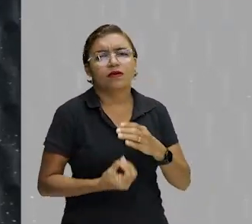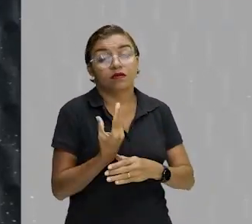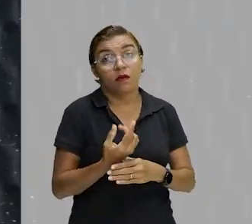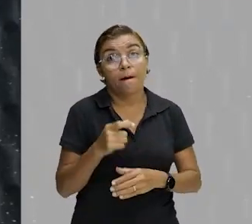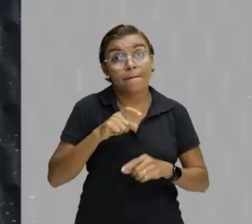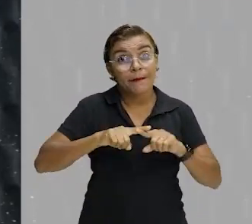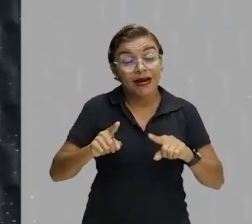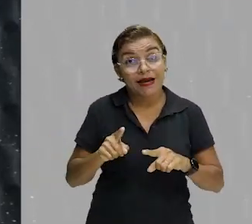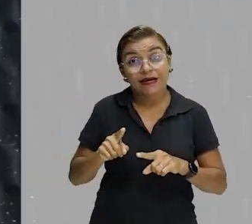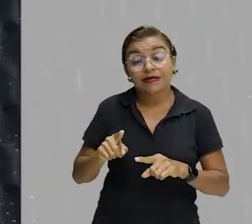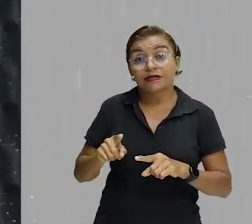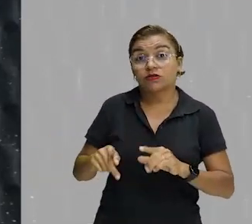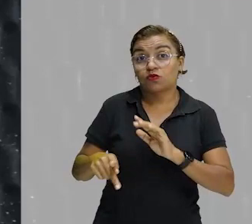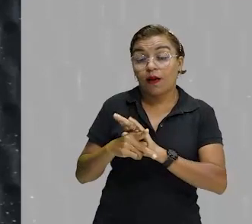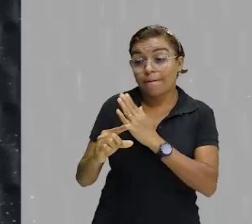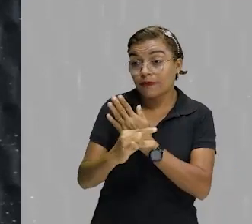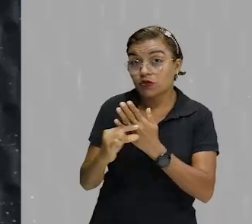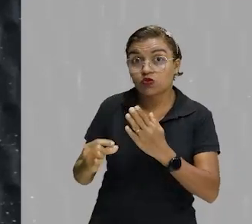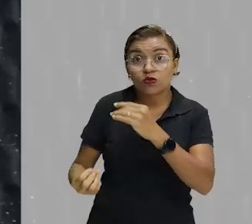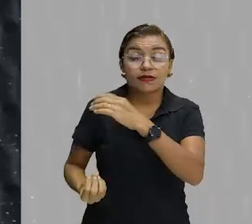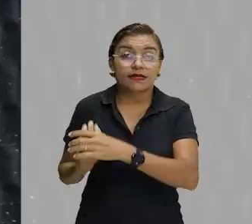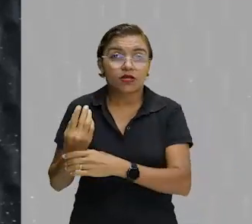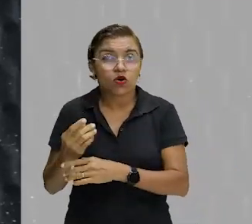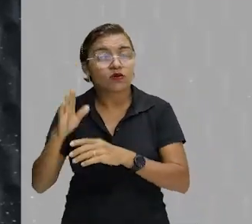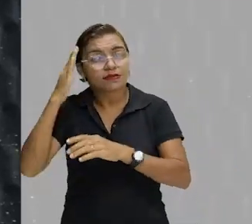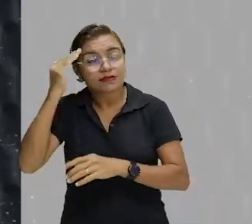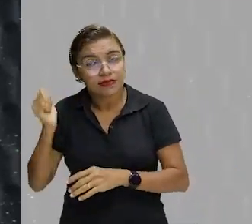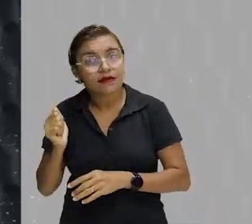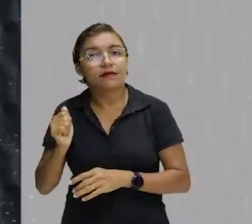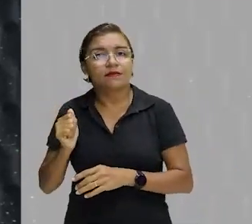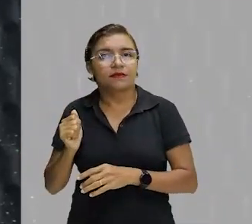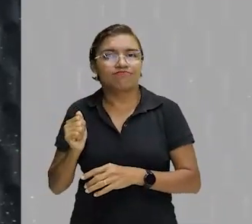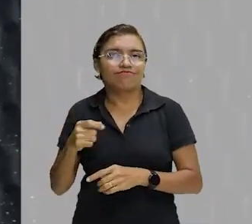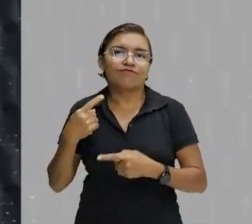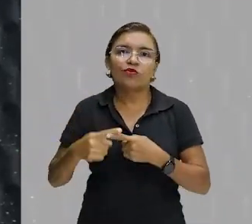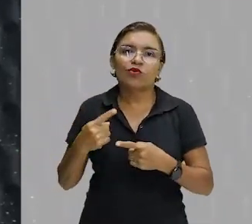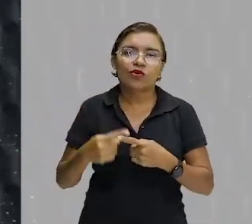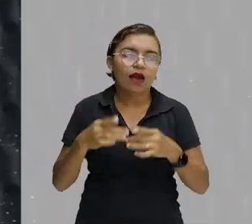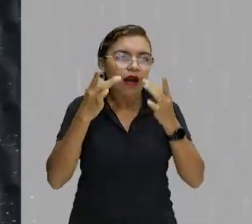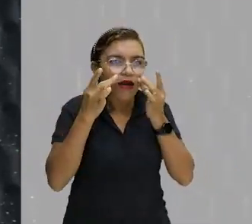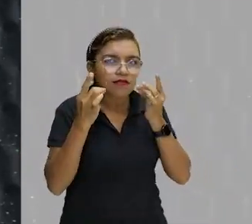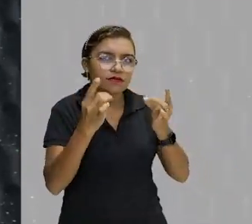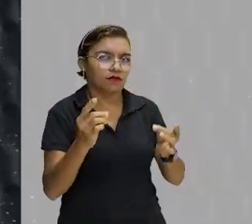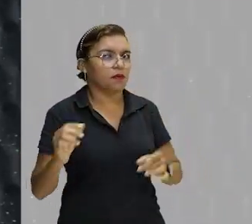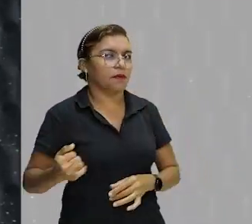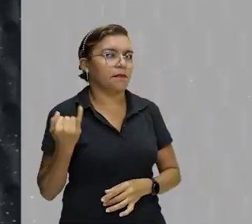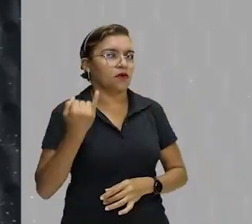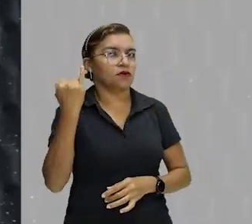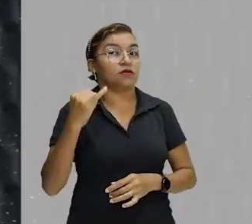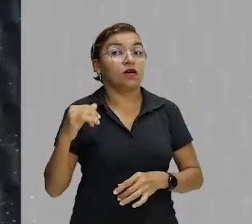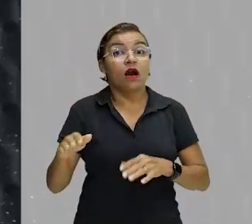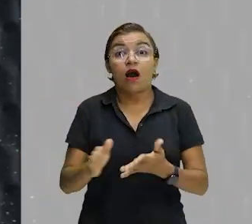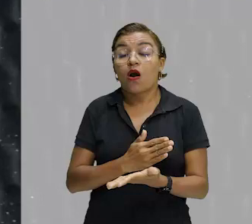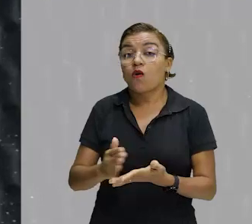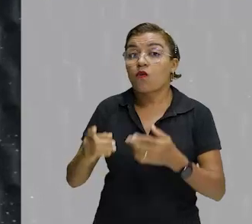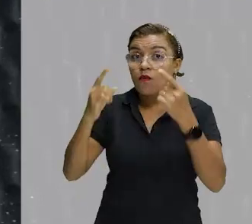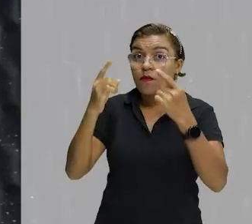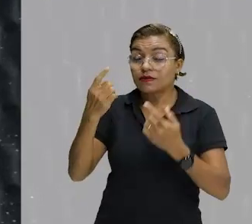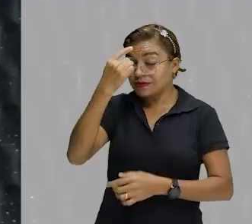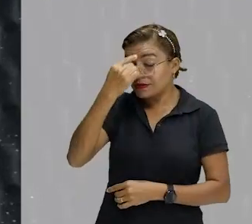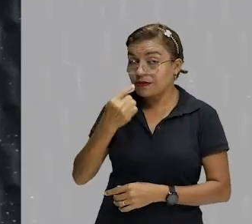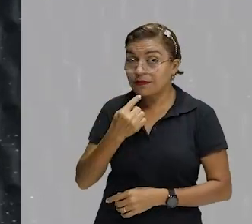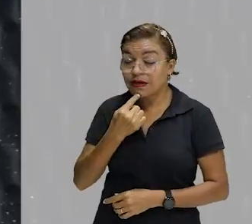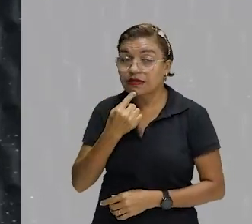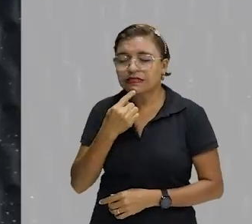como você observar, por que você observar e por que isso te chama atenção ou não. Então, algumas imagens, elas fazem